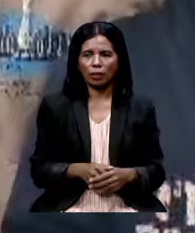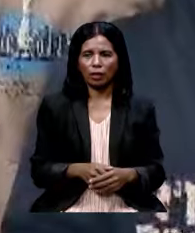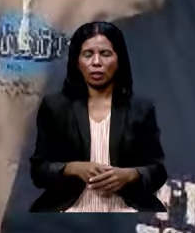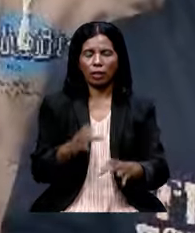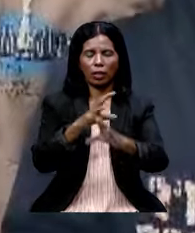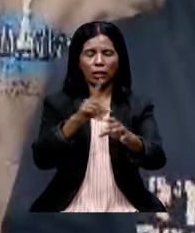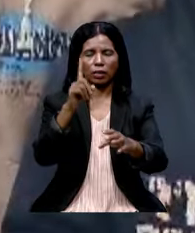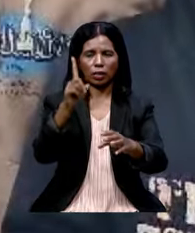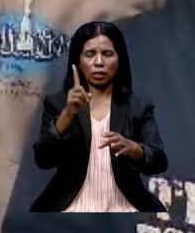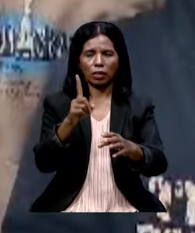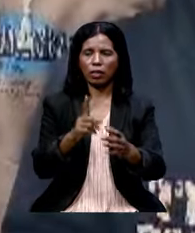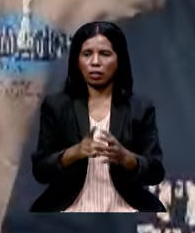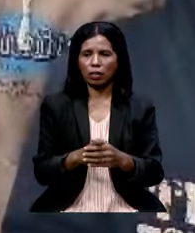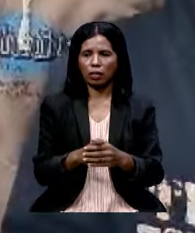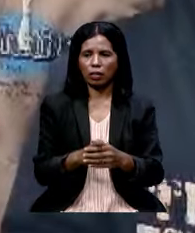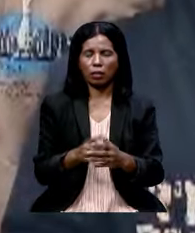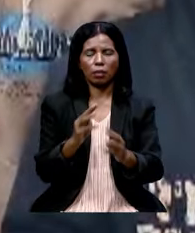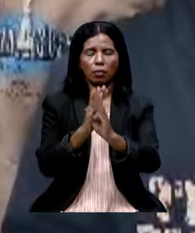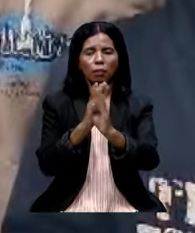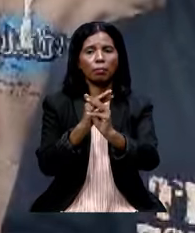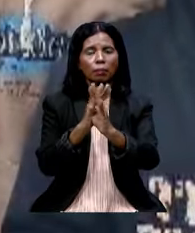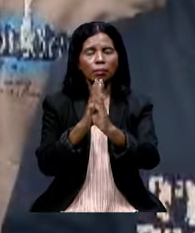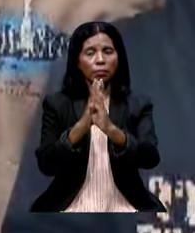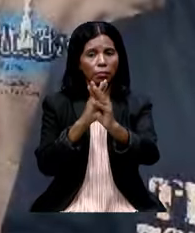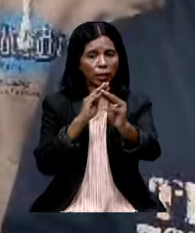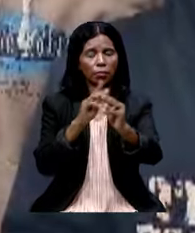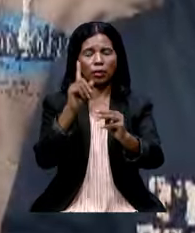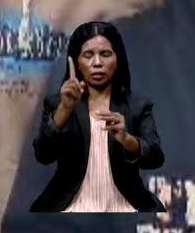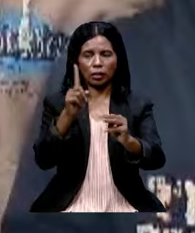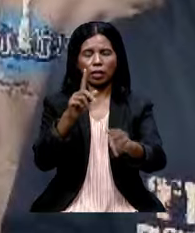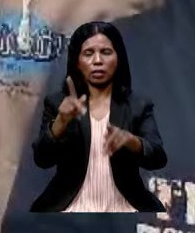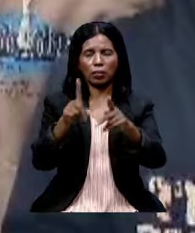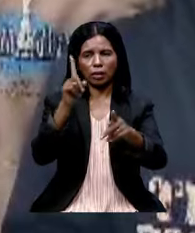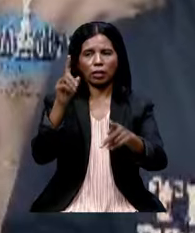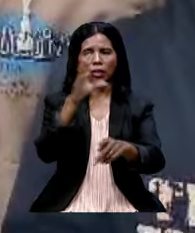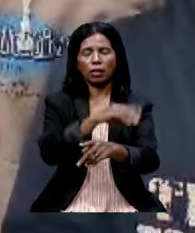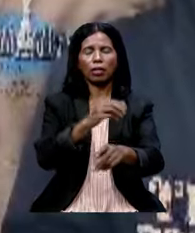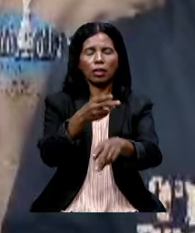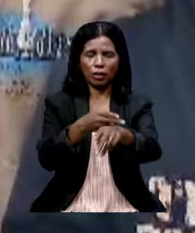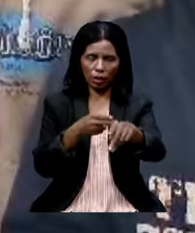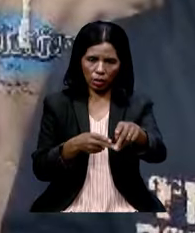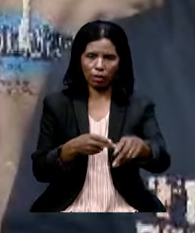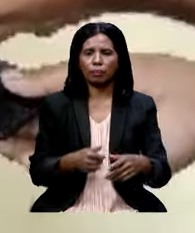kereta ini narang ho maram garafi nebe mak pasajer sira mak ture oi hatan dile kanek.